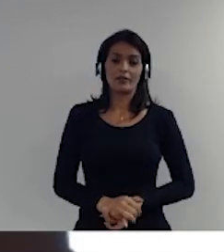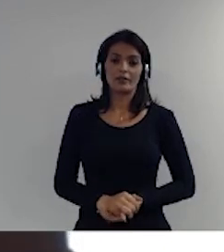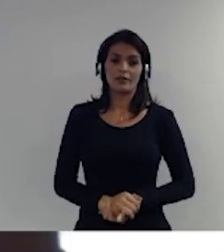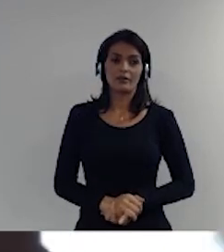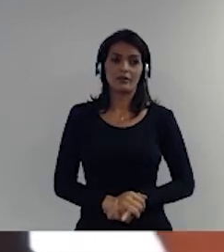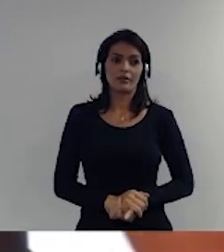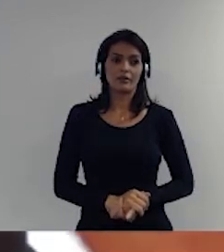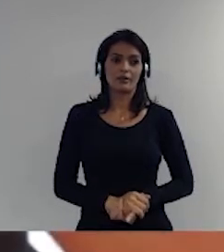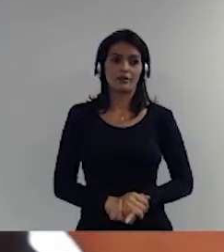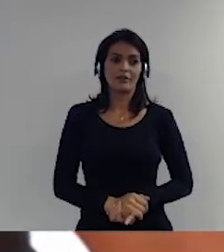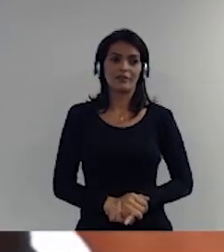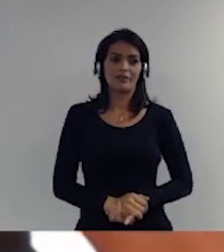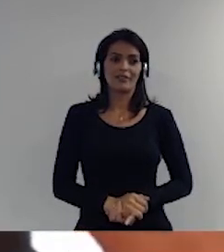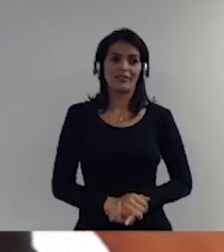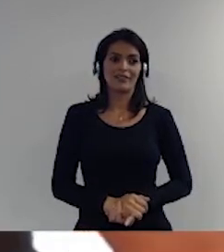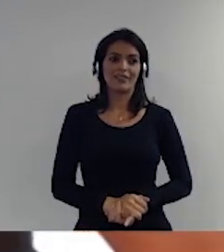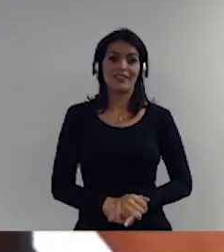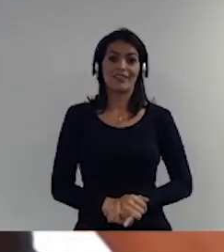houve